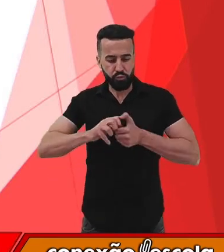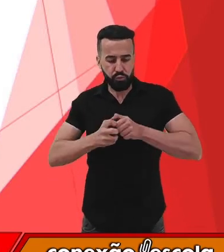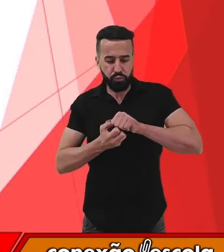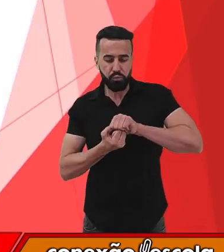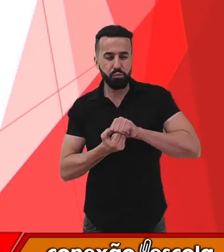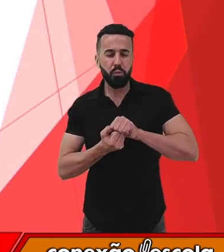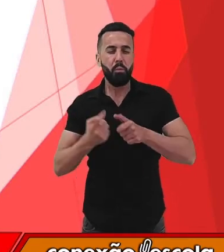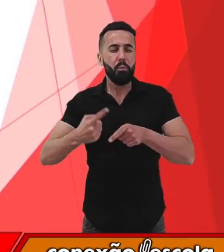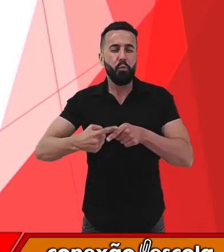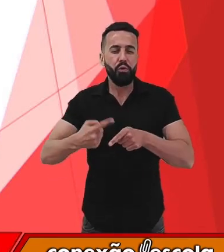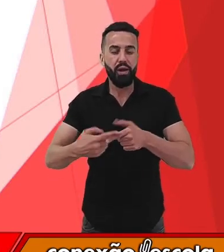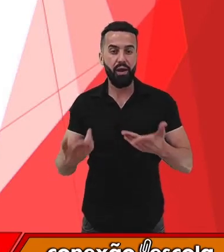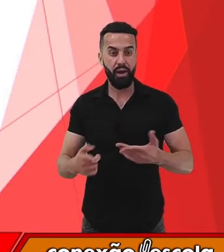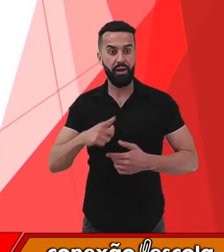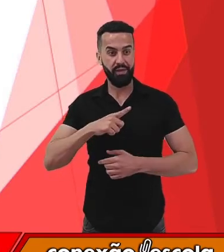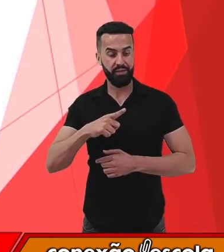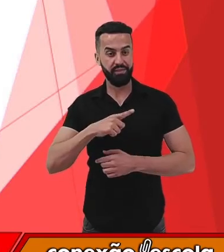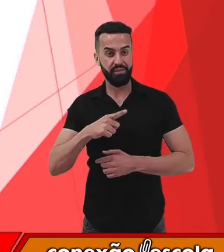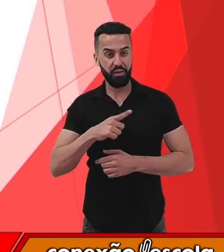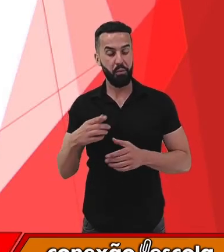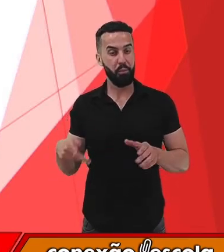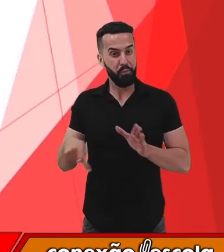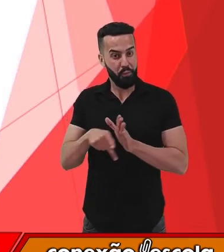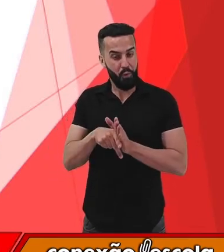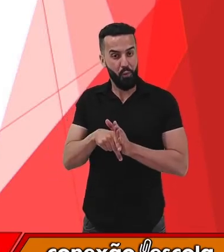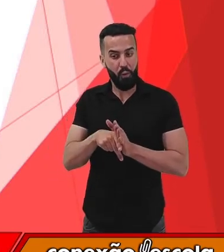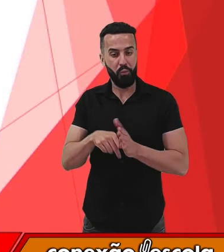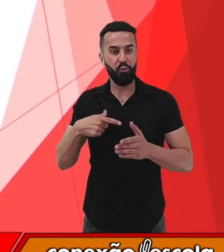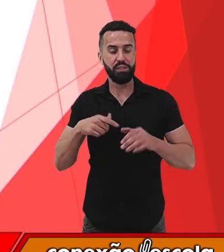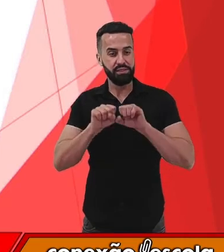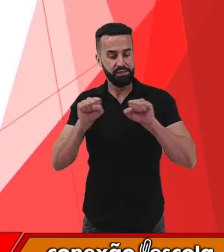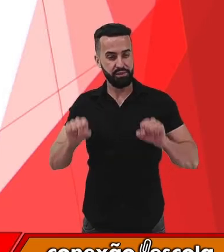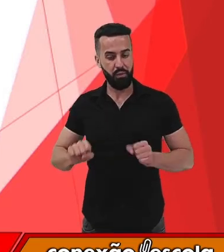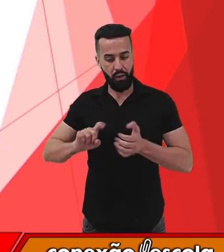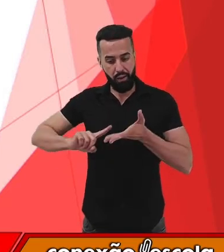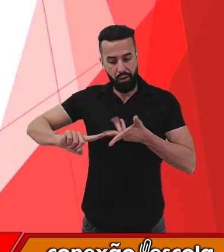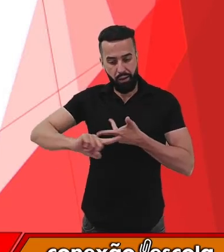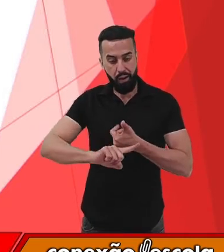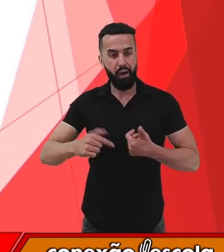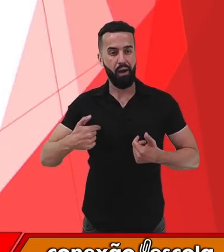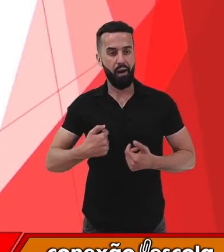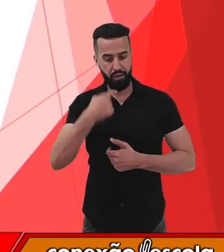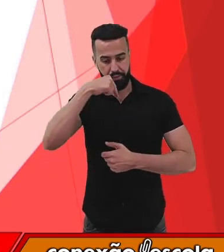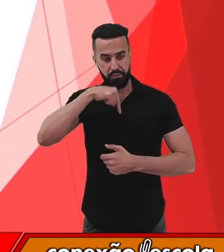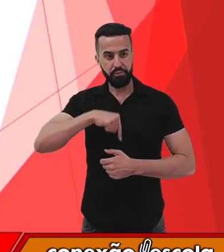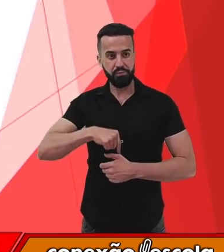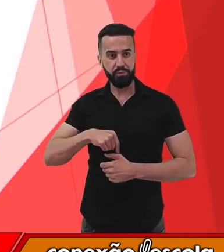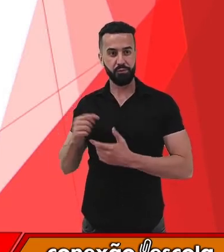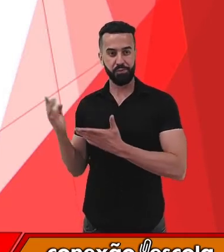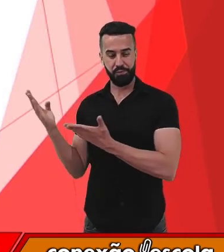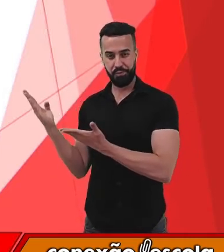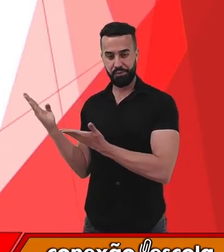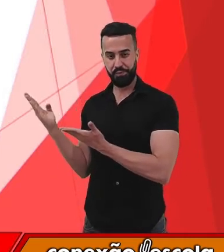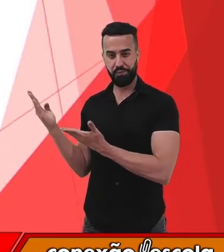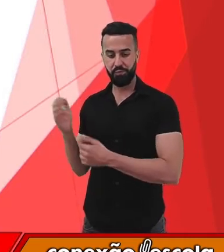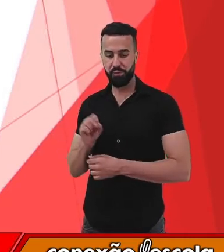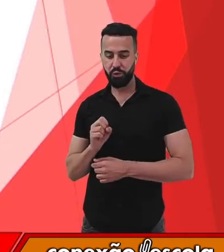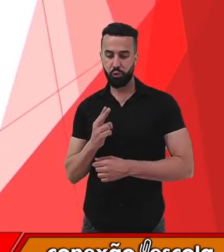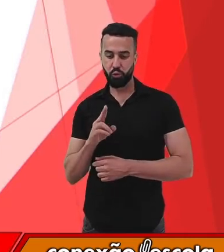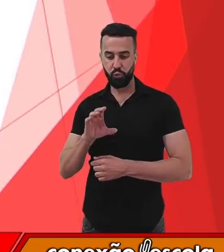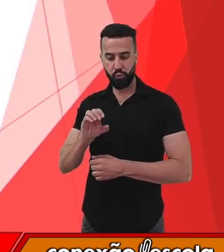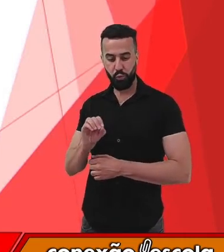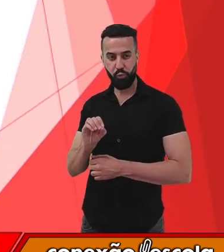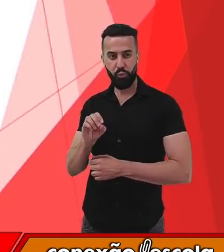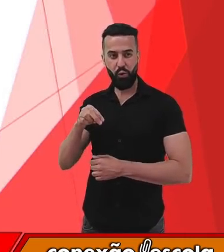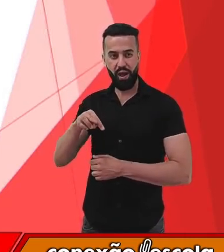substâncias que são fabricadas em órgãos pertencentes ao sistema digestório, como o suco entérico, que é produzido no próprio